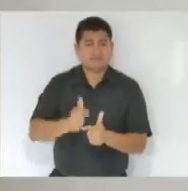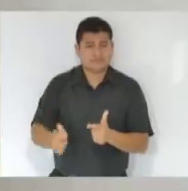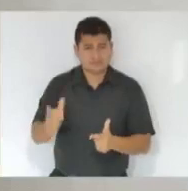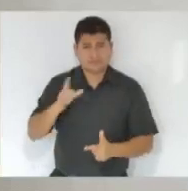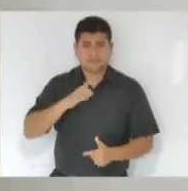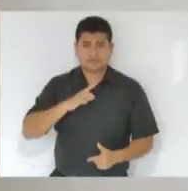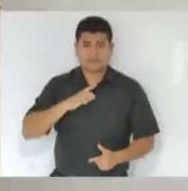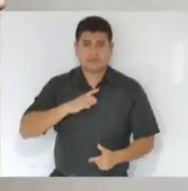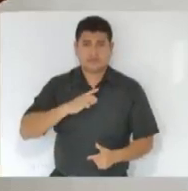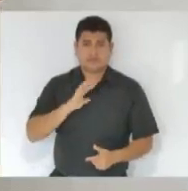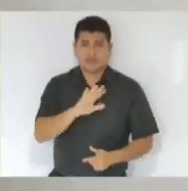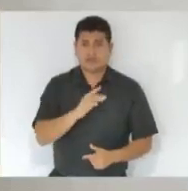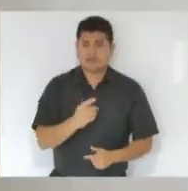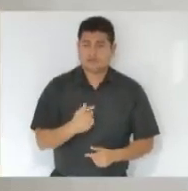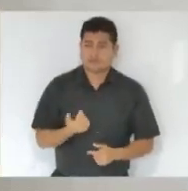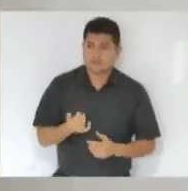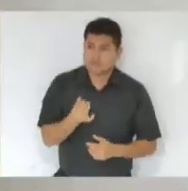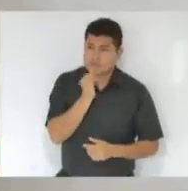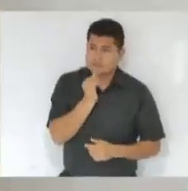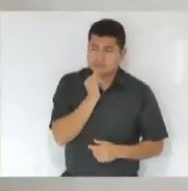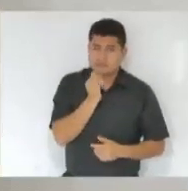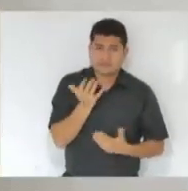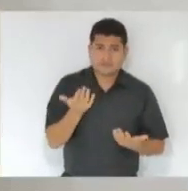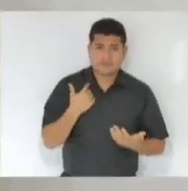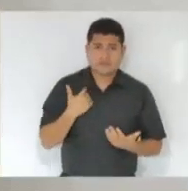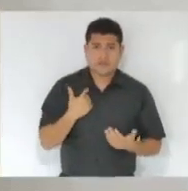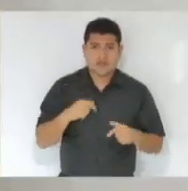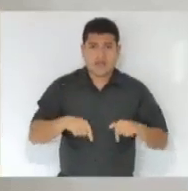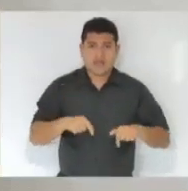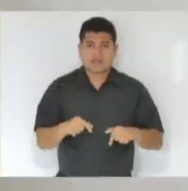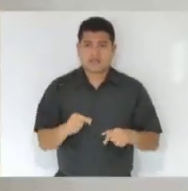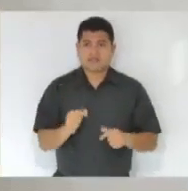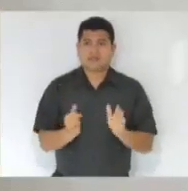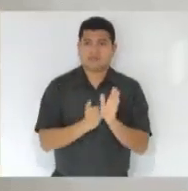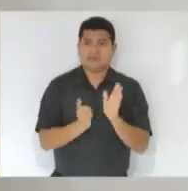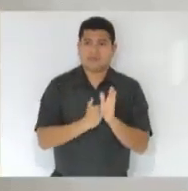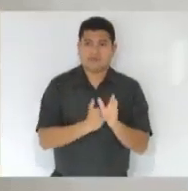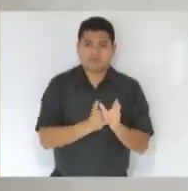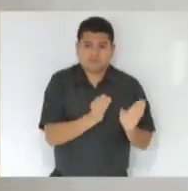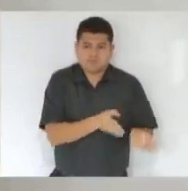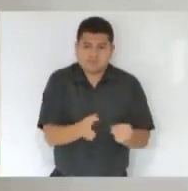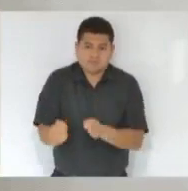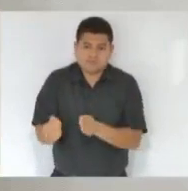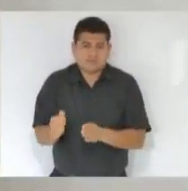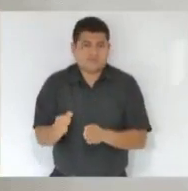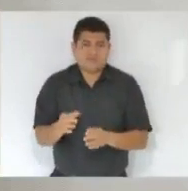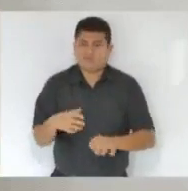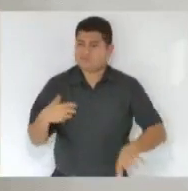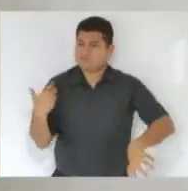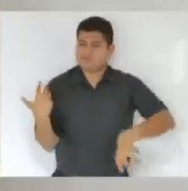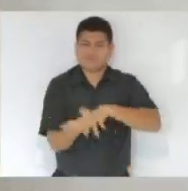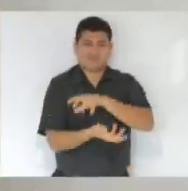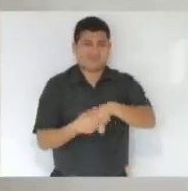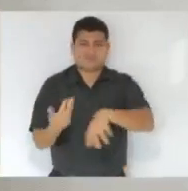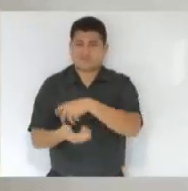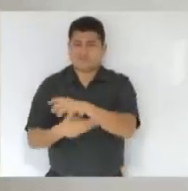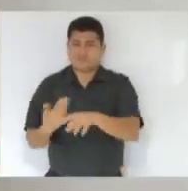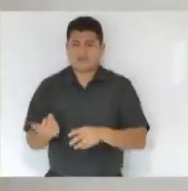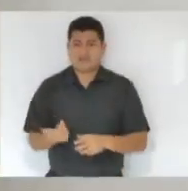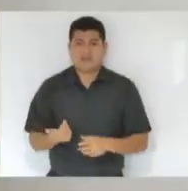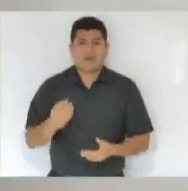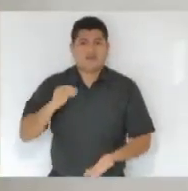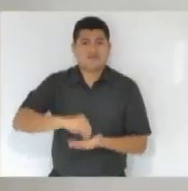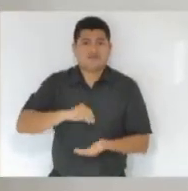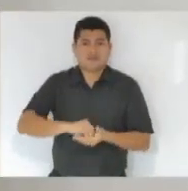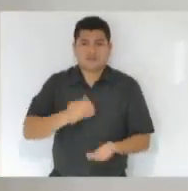mas nós não lidamos com o nosso desarranjo fiscal. Não lidamos com o nosso desequilíbrio nas nossas contas públicas. Um é